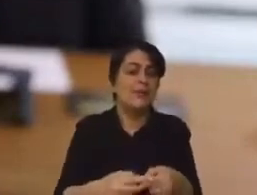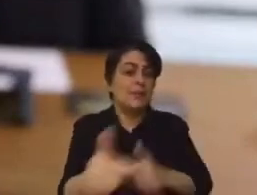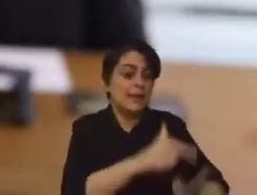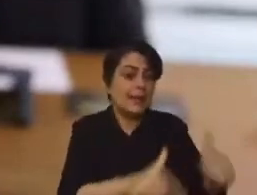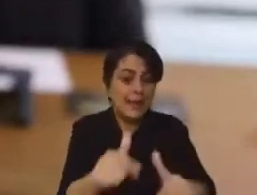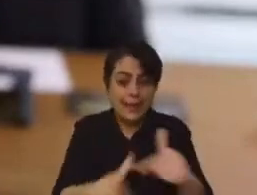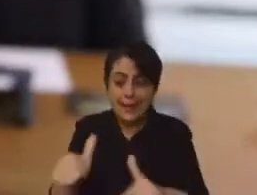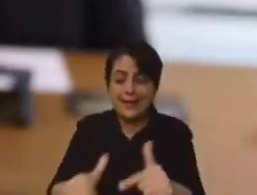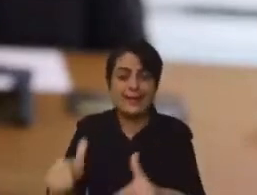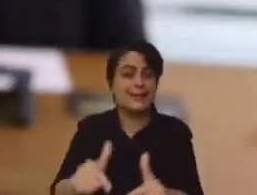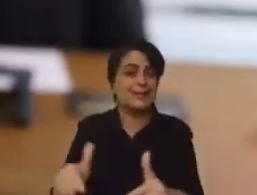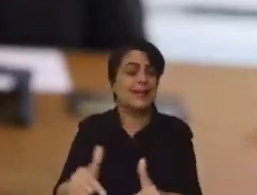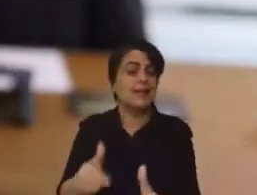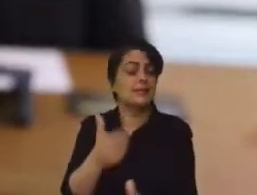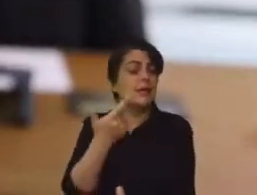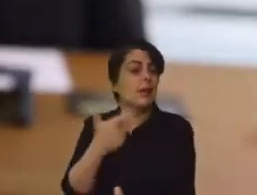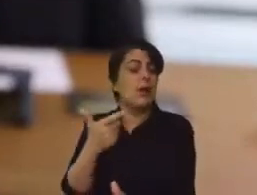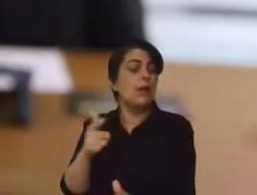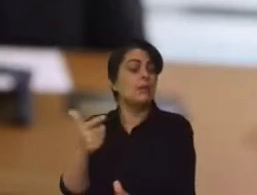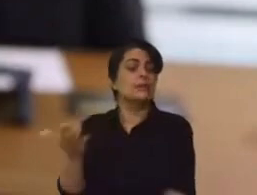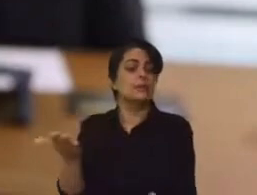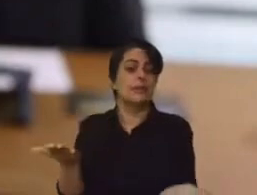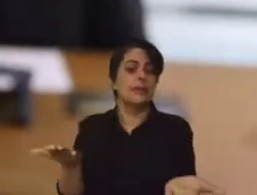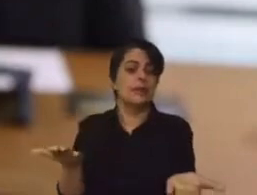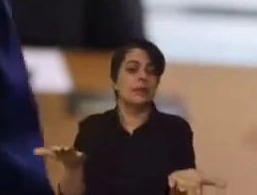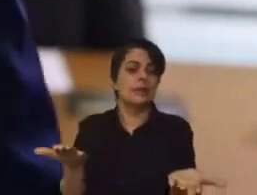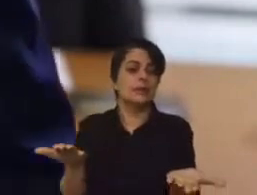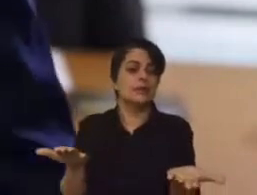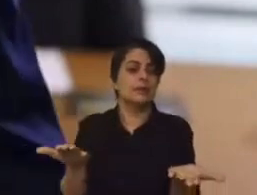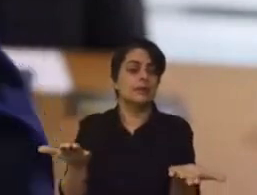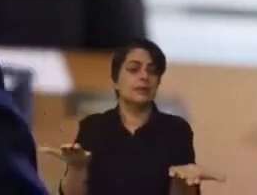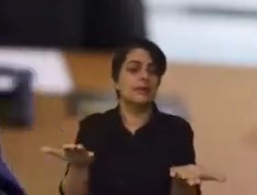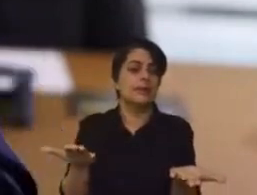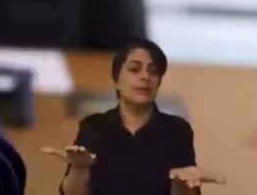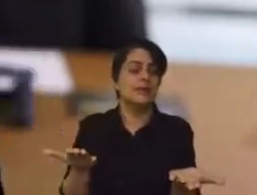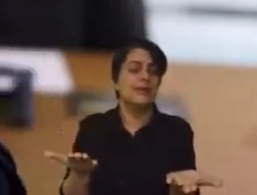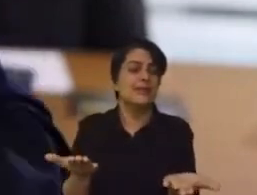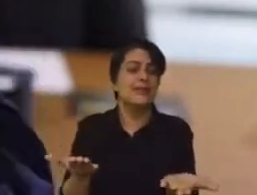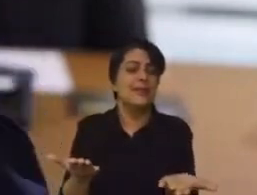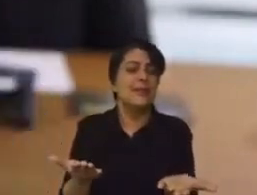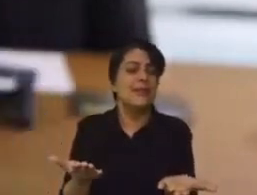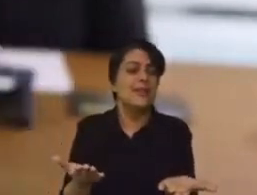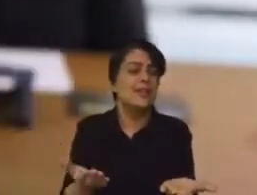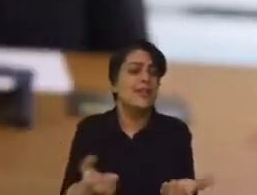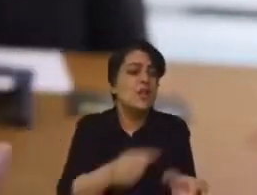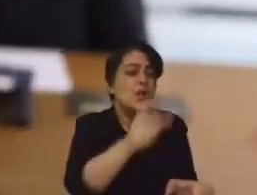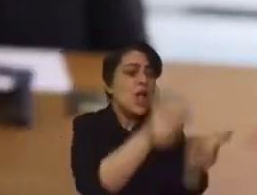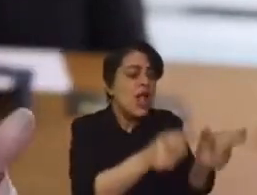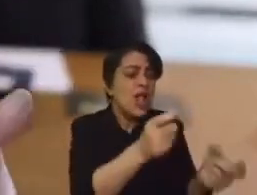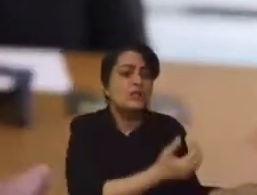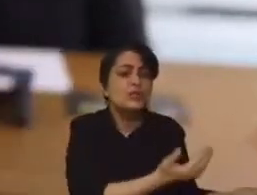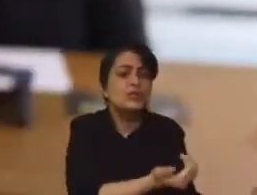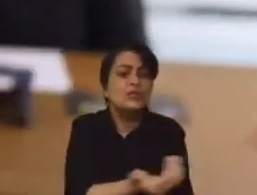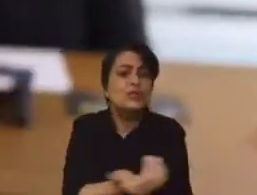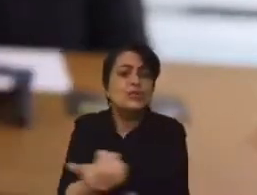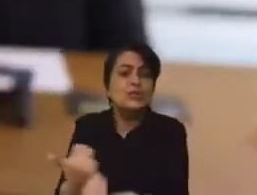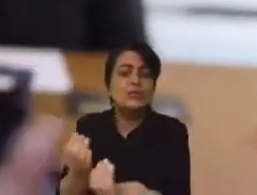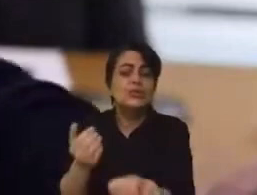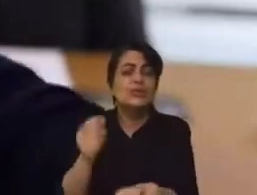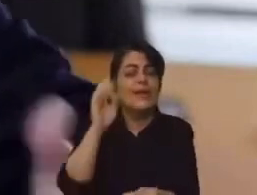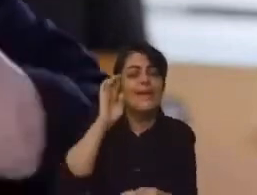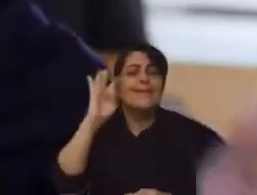fossem recepcionadas no mundo do trabalho? Quantos jovens fizeram direito imaginando ter um consultório,